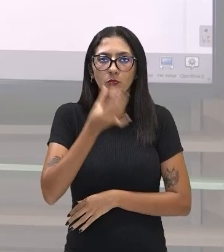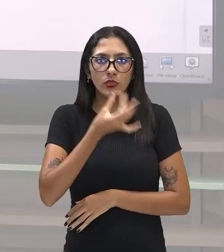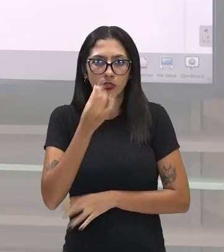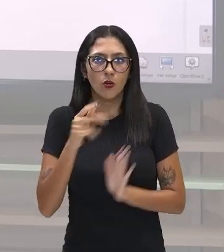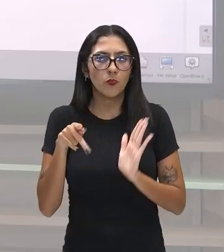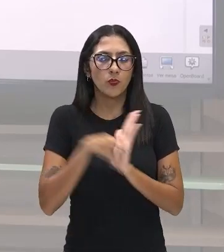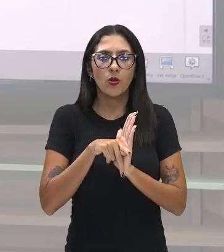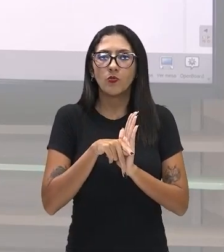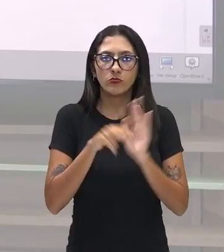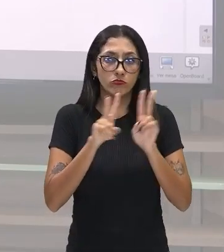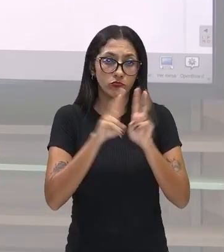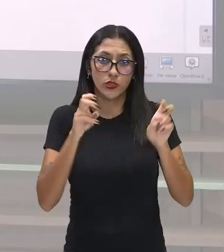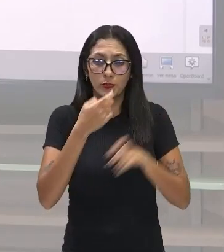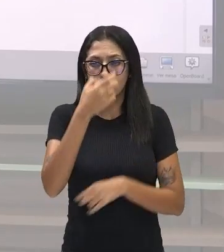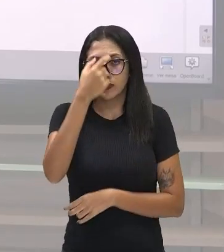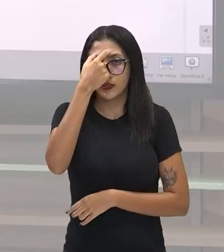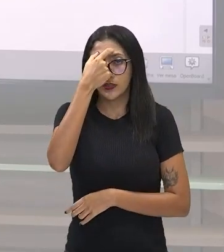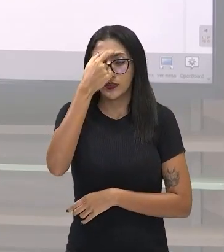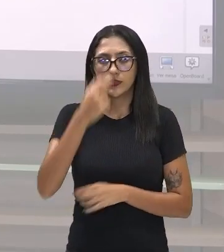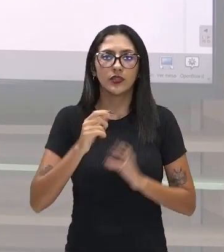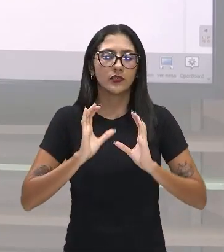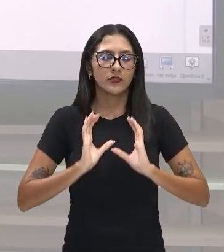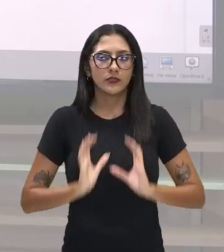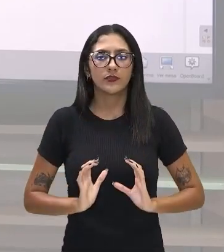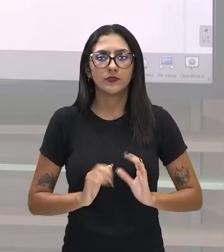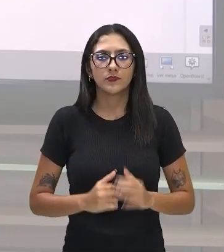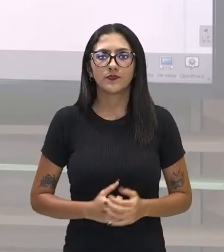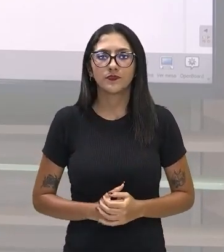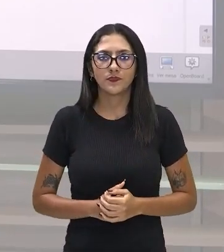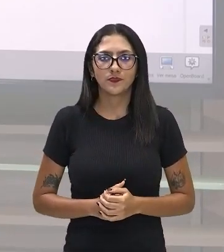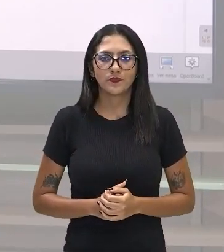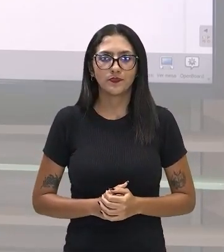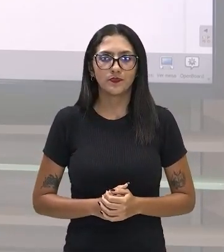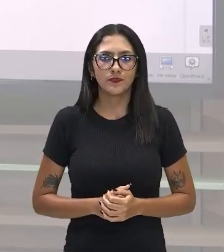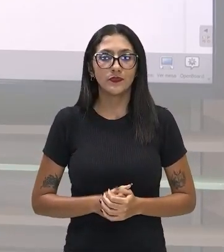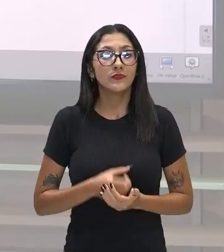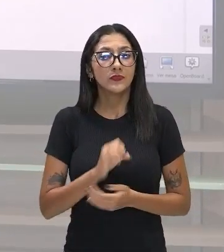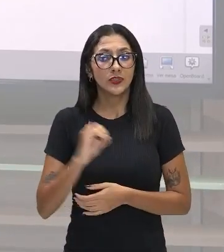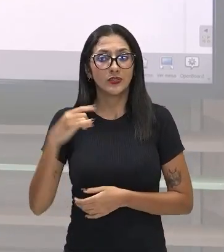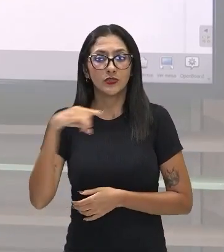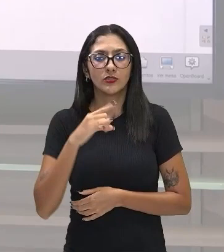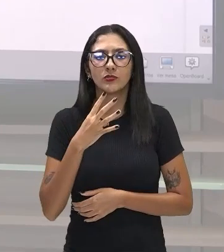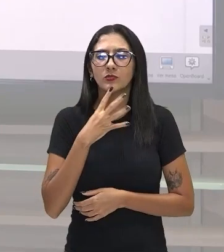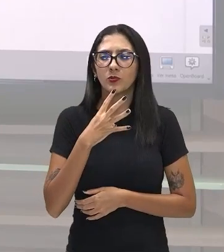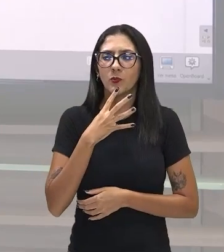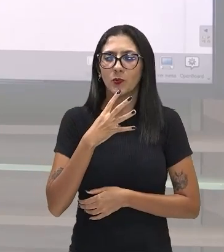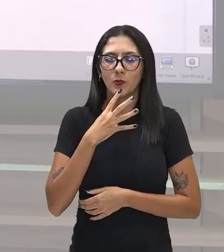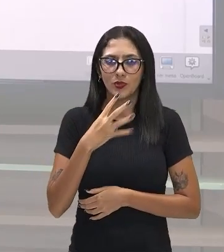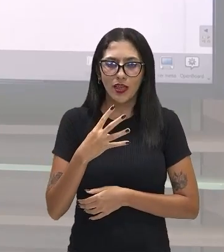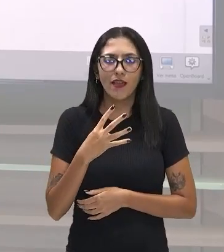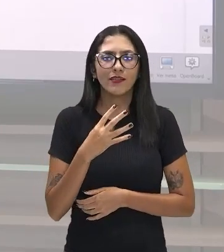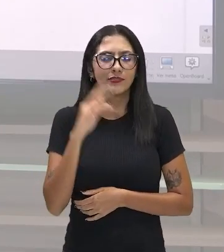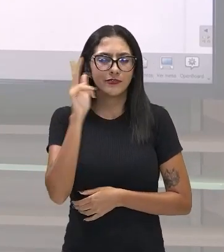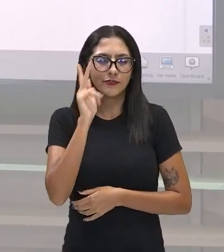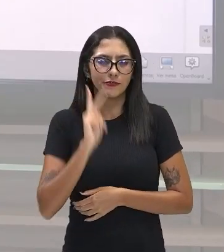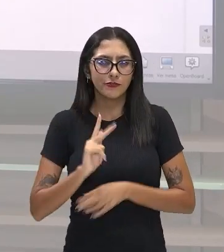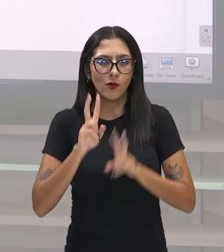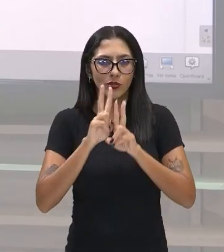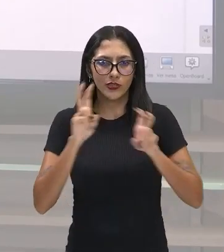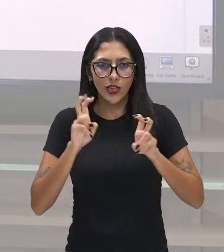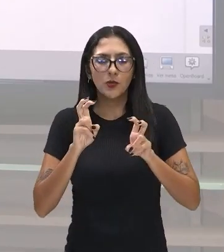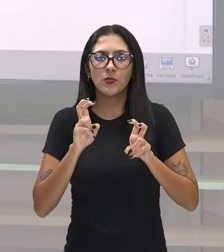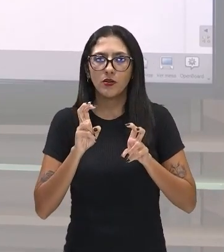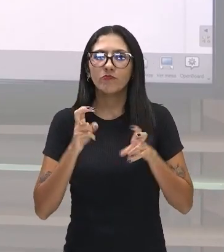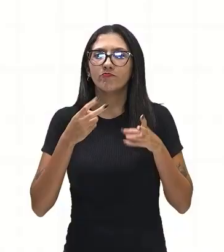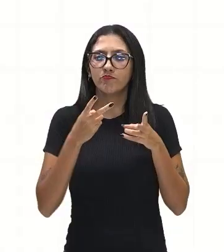cidadania. Entretanto, para aqueles que conhecem a história, que gostam de estudar e de pesquisar, vão